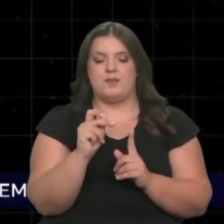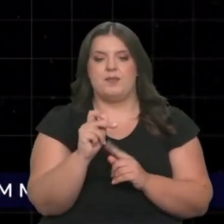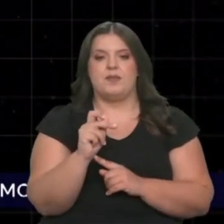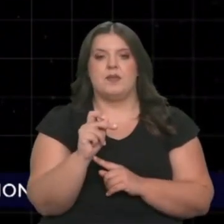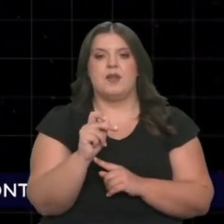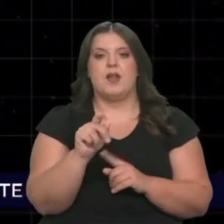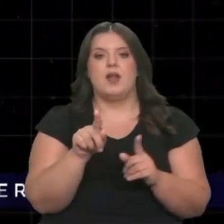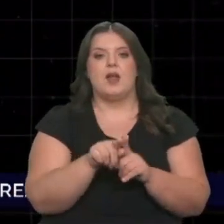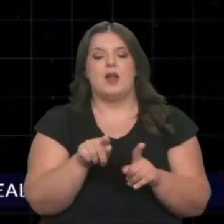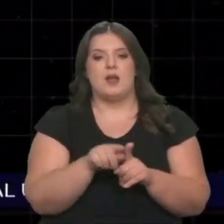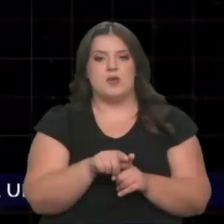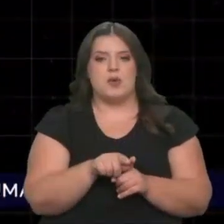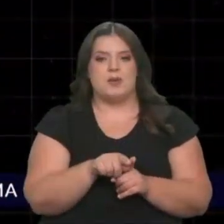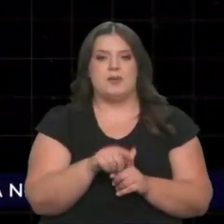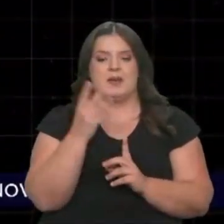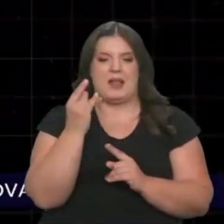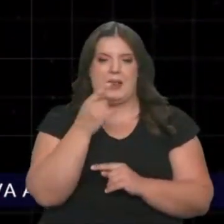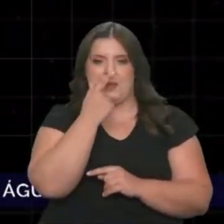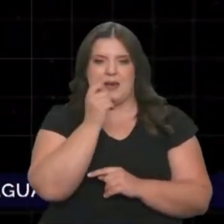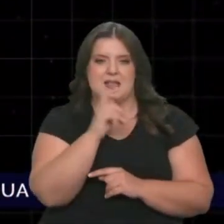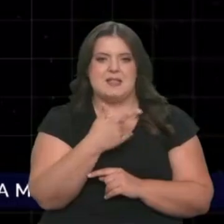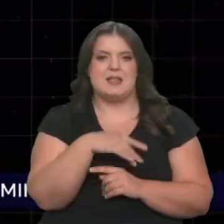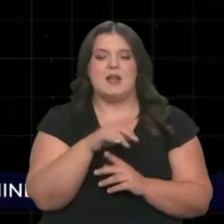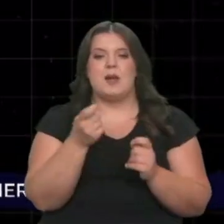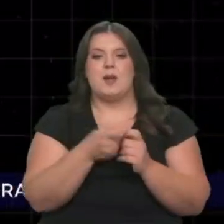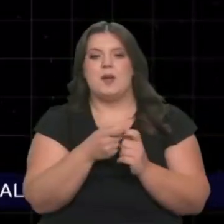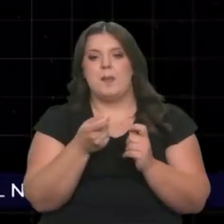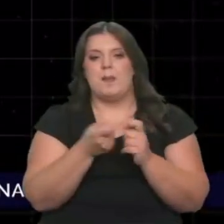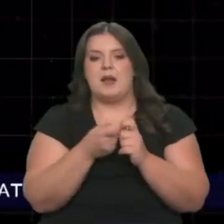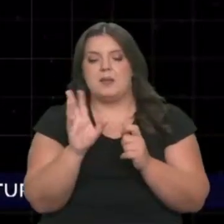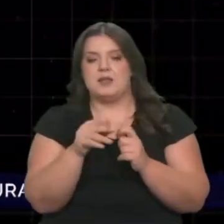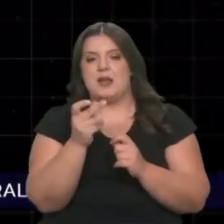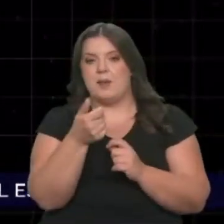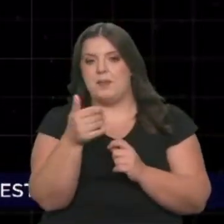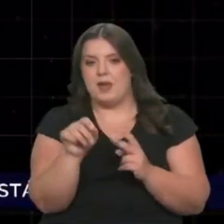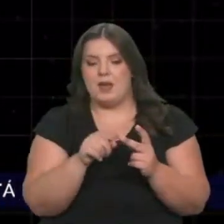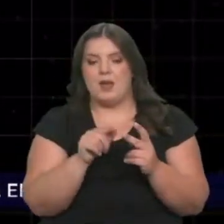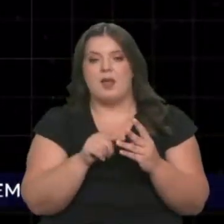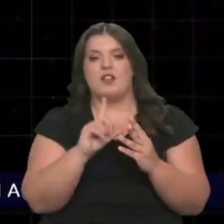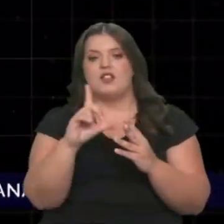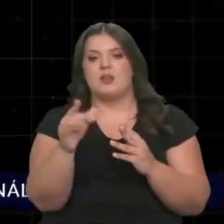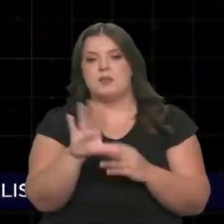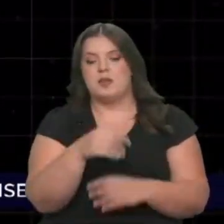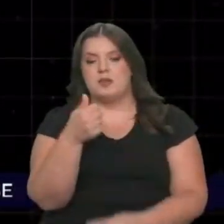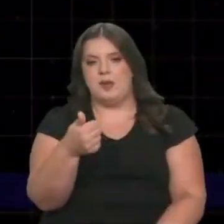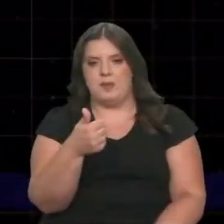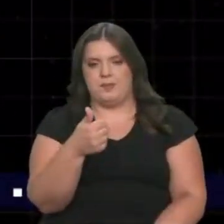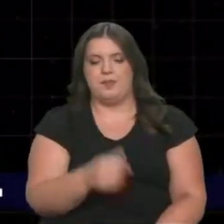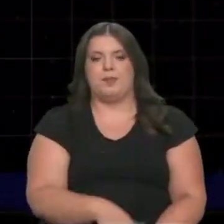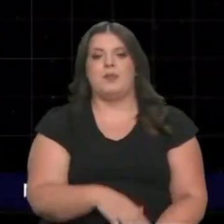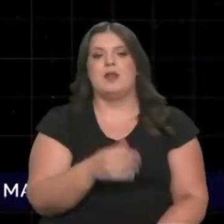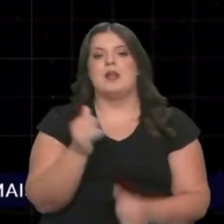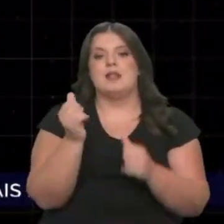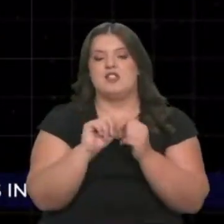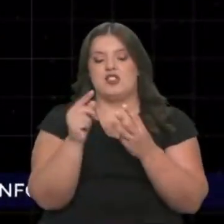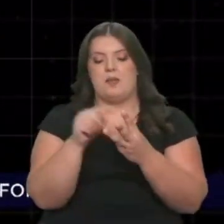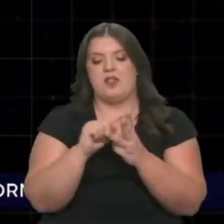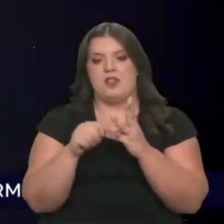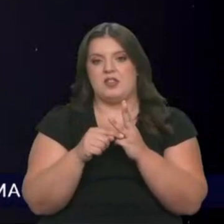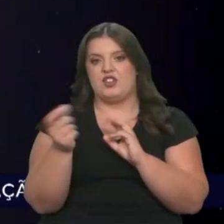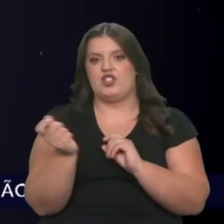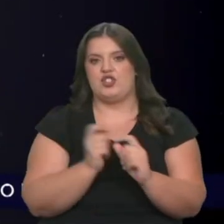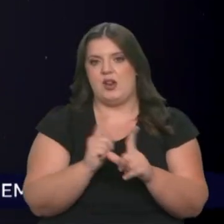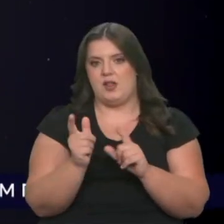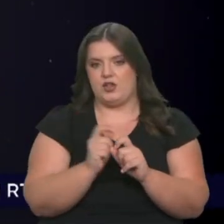quase uma brincadeira. A que está mais próxima da Polaris é Polaris AB e então a mais distante é Polaris B. Sistema de 3